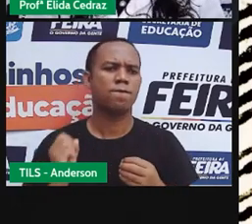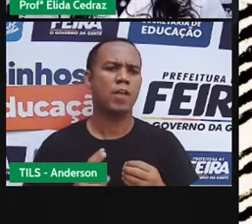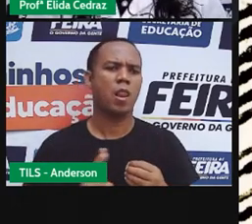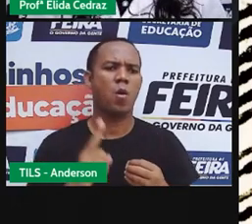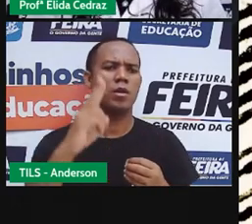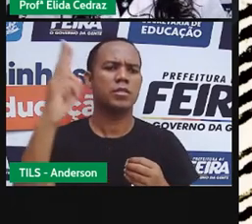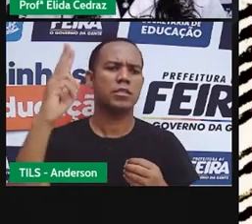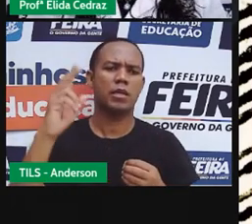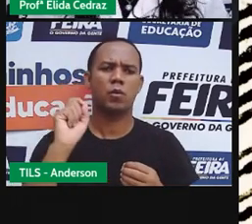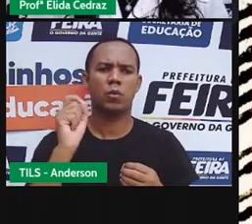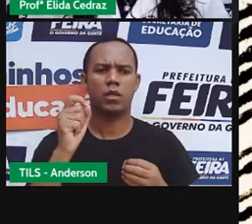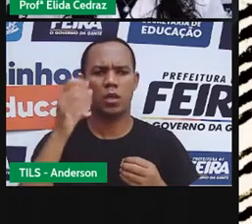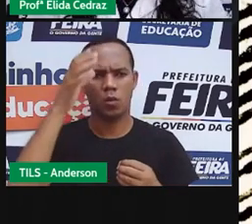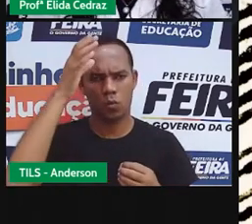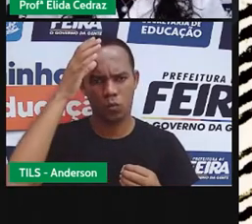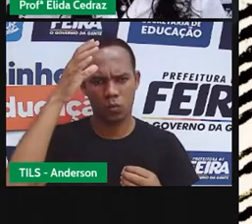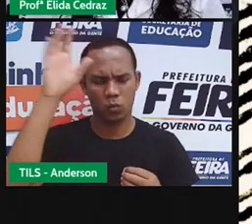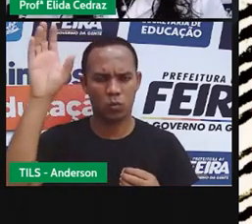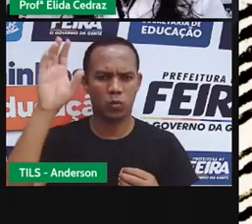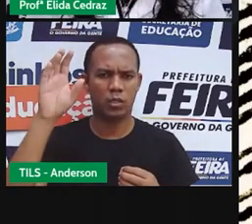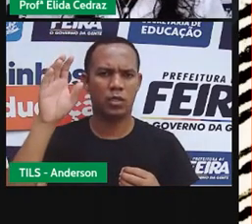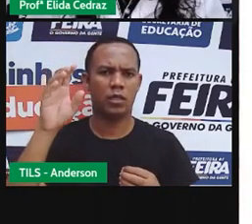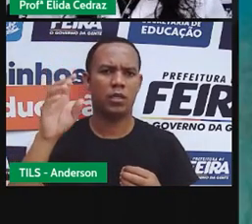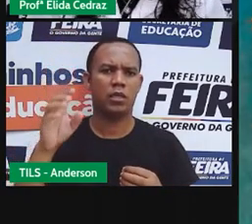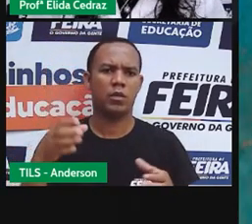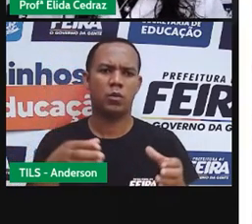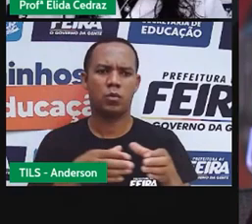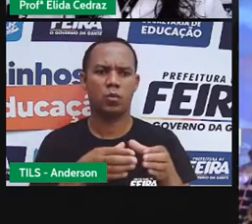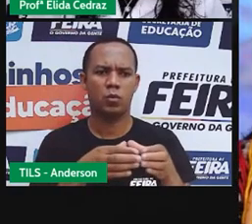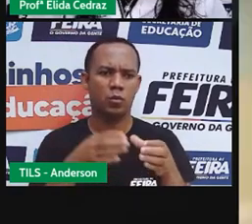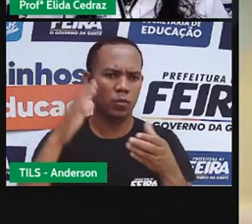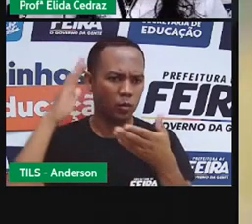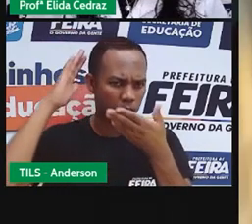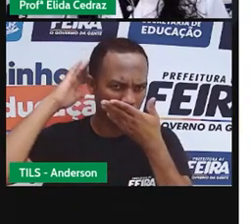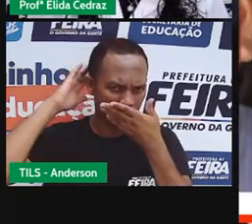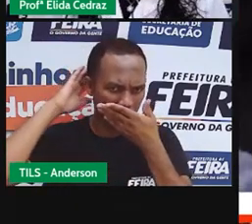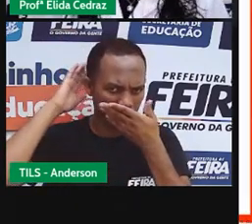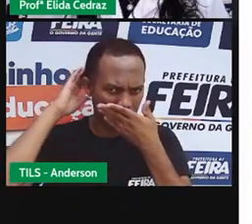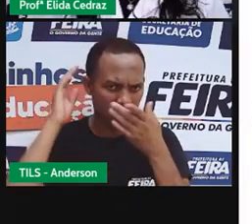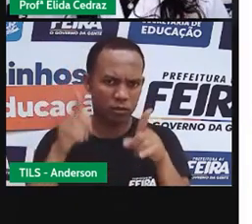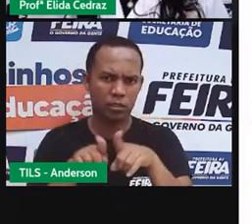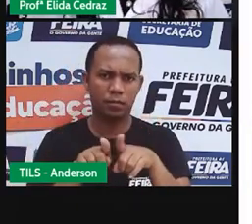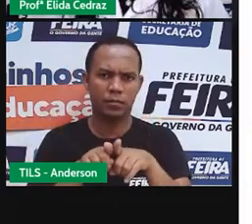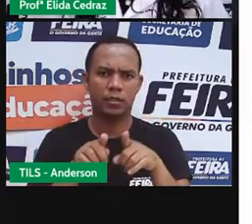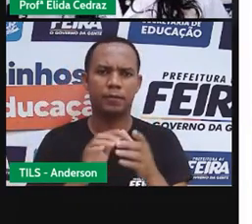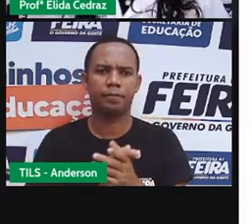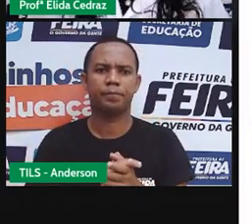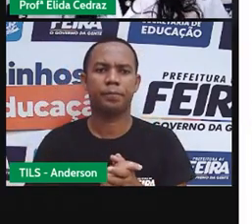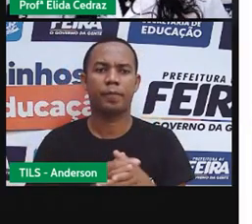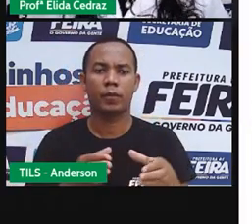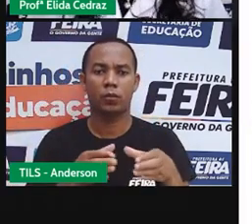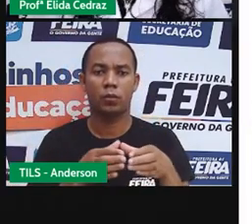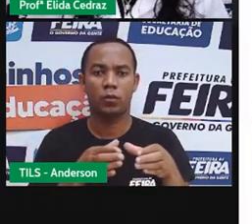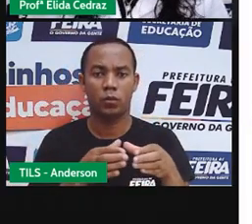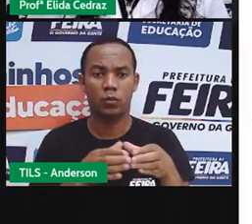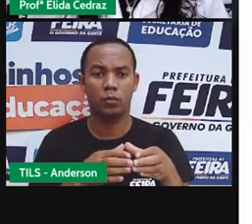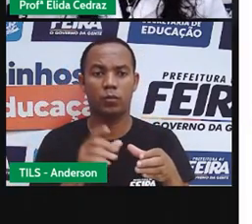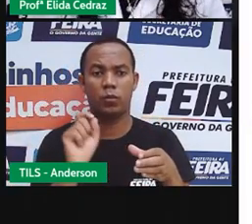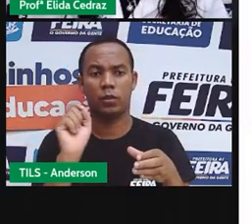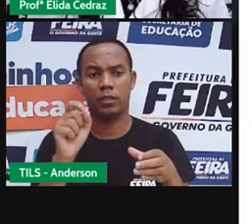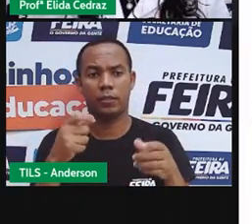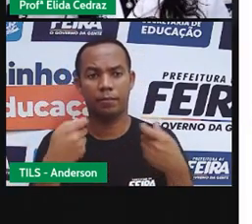a cultura indígena e saber que os índios hoje, eles representam o seu povo